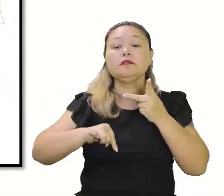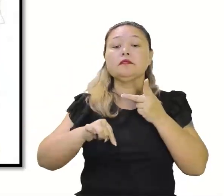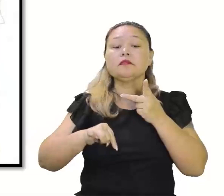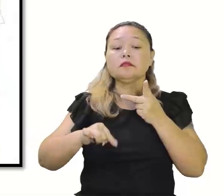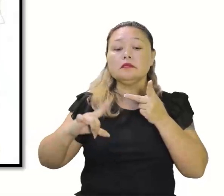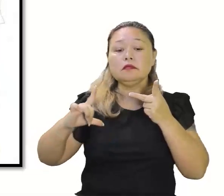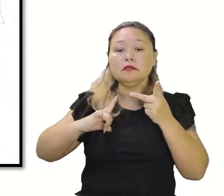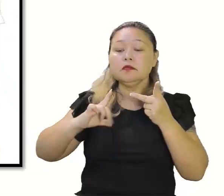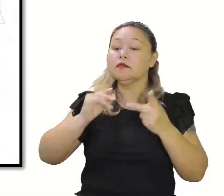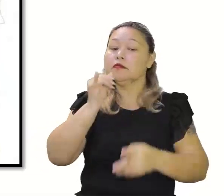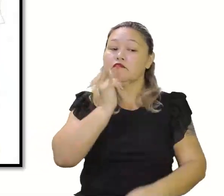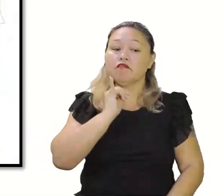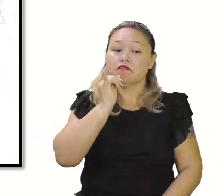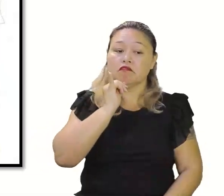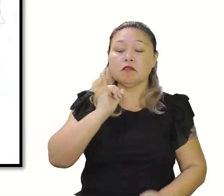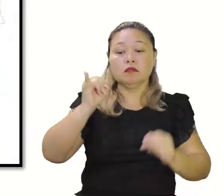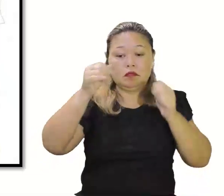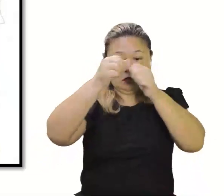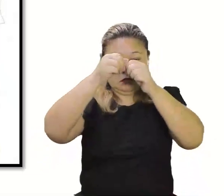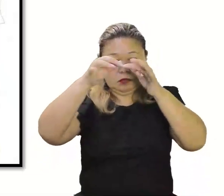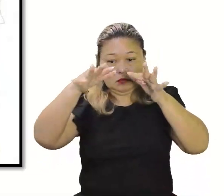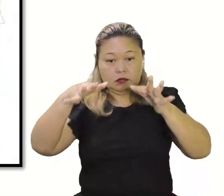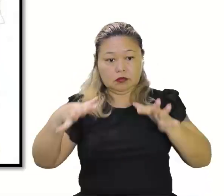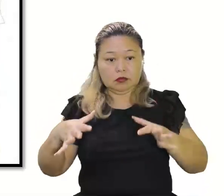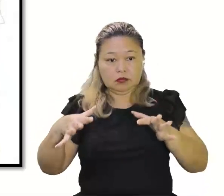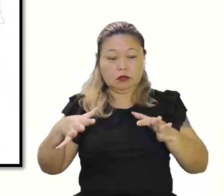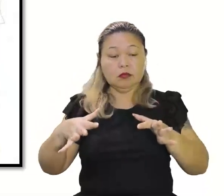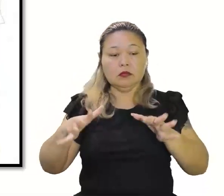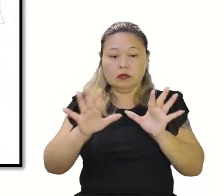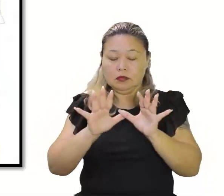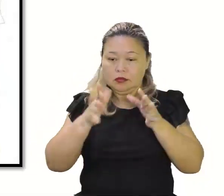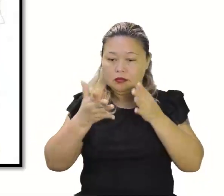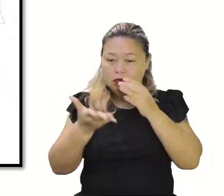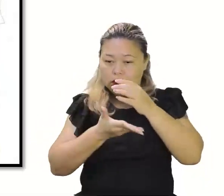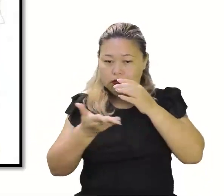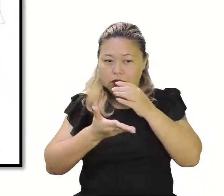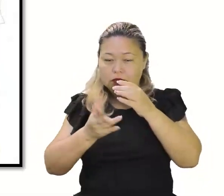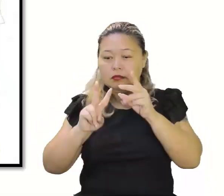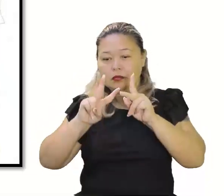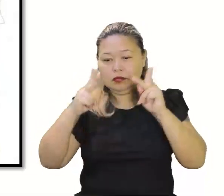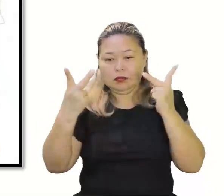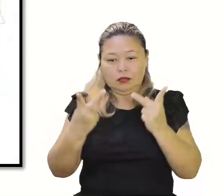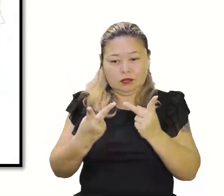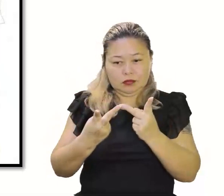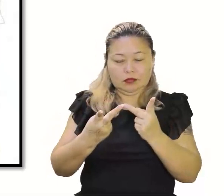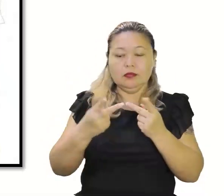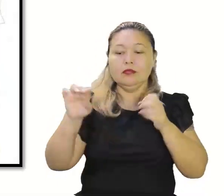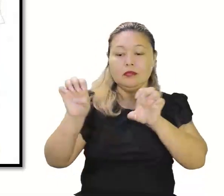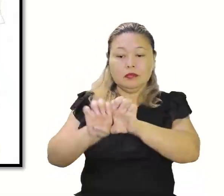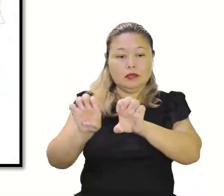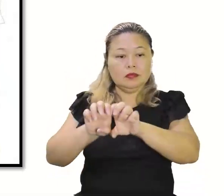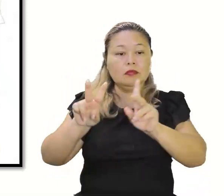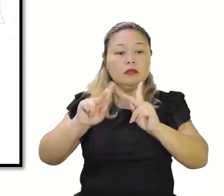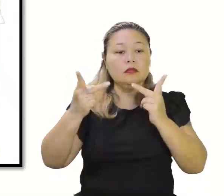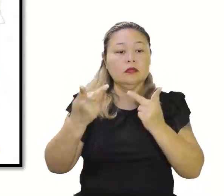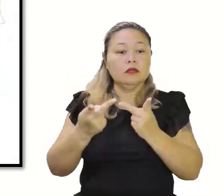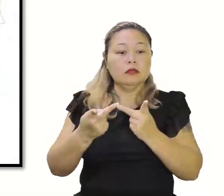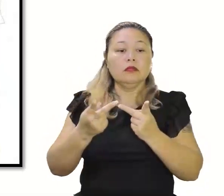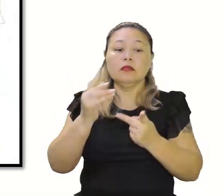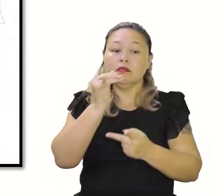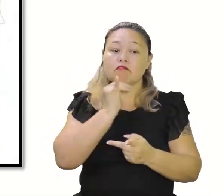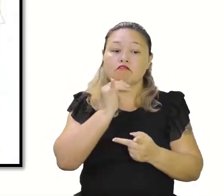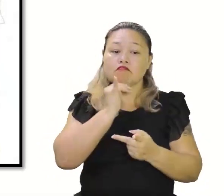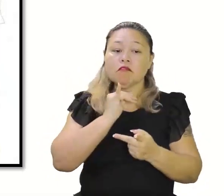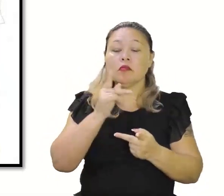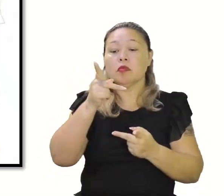gente tem um exemplo, ó, uma pirâmide. Aqui está indo mais além, né? Que já está dando volume, a equação do volume, né? Aqui tem um exemplo de